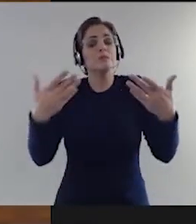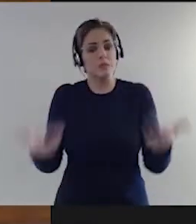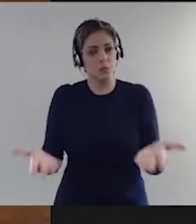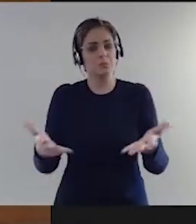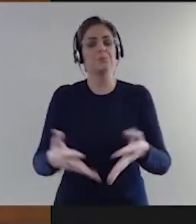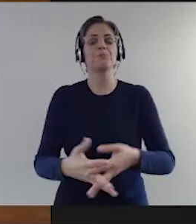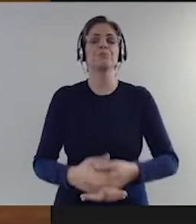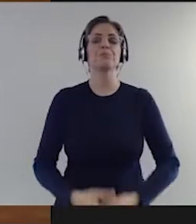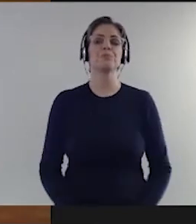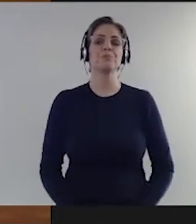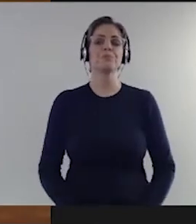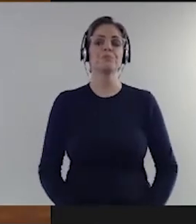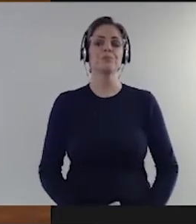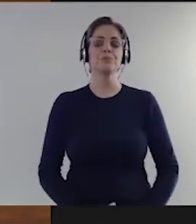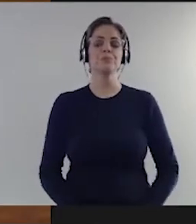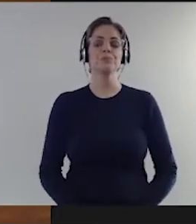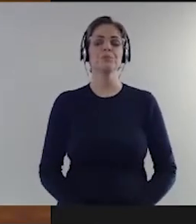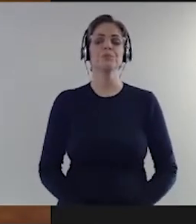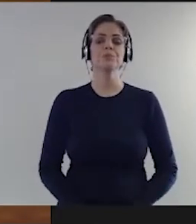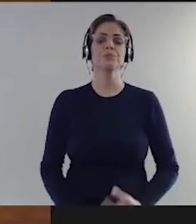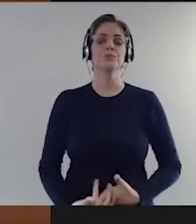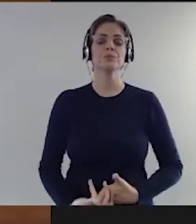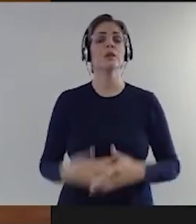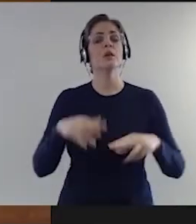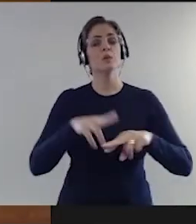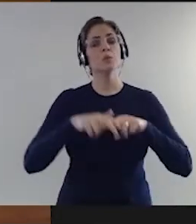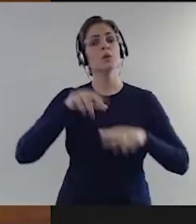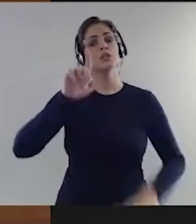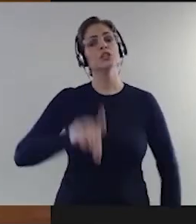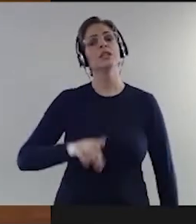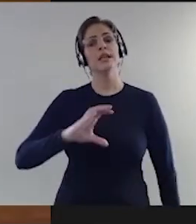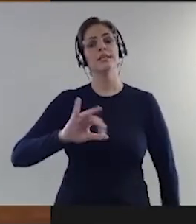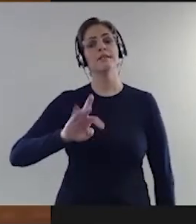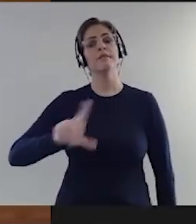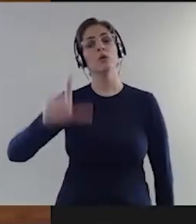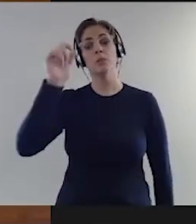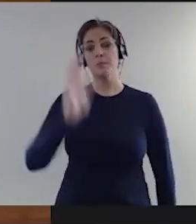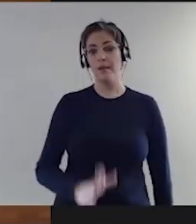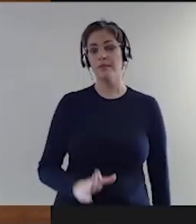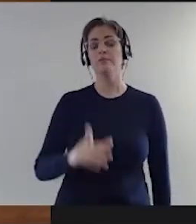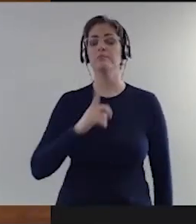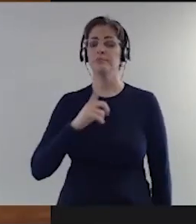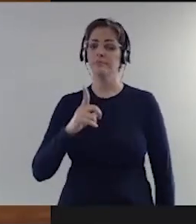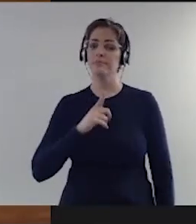nesse sentido que o direito civil brasileiro apresenta